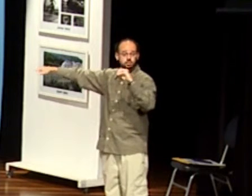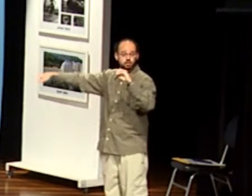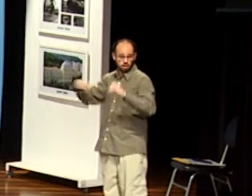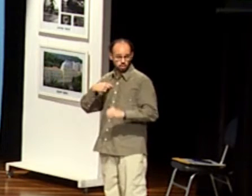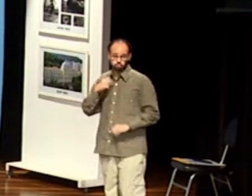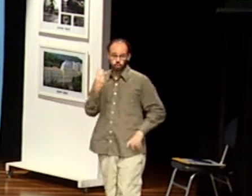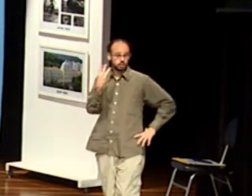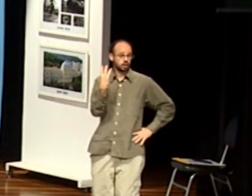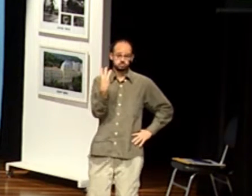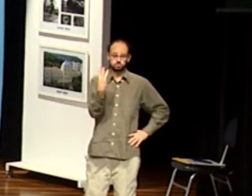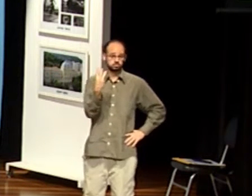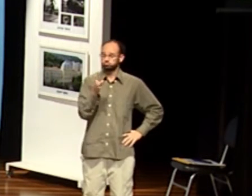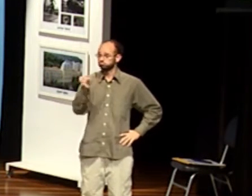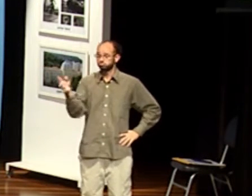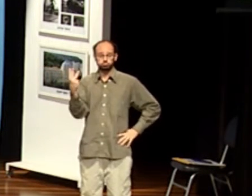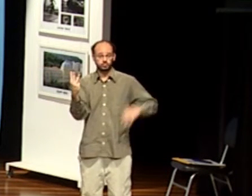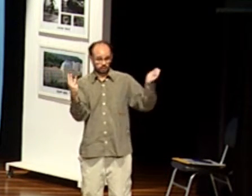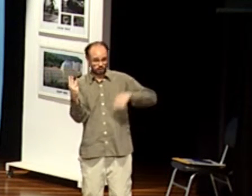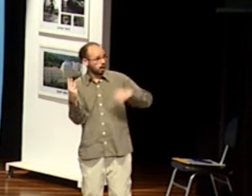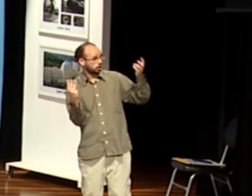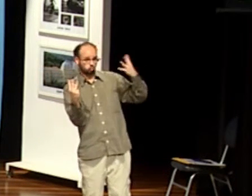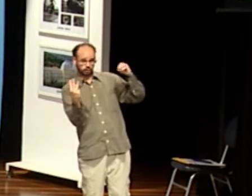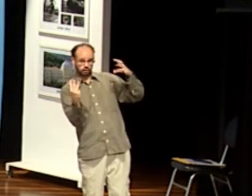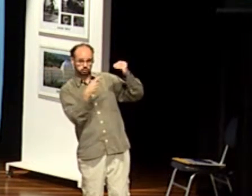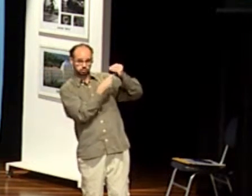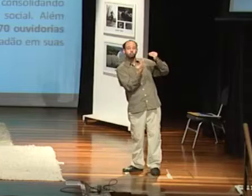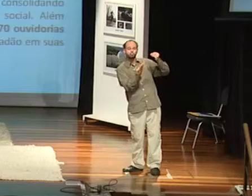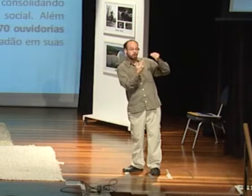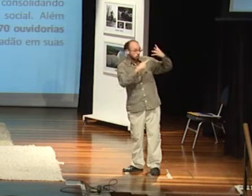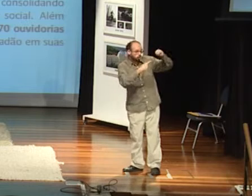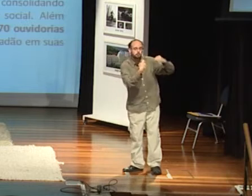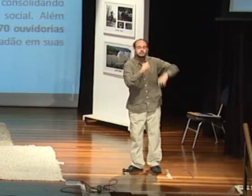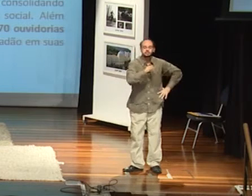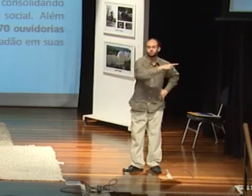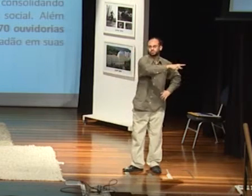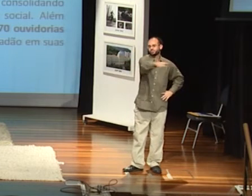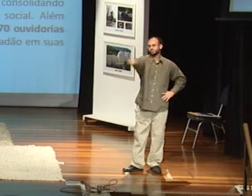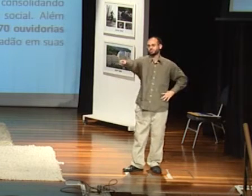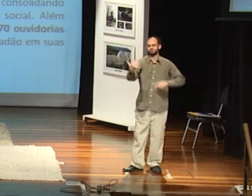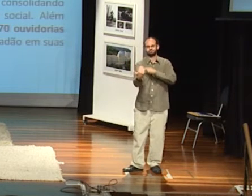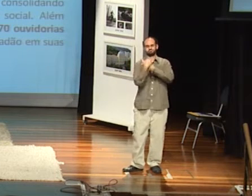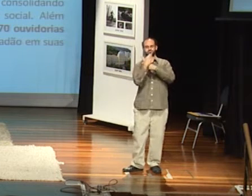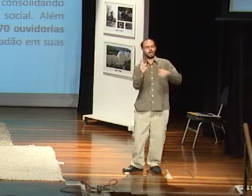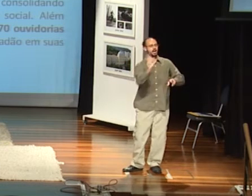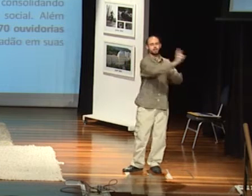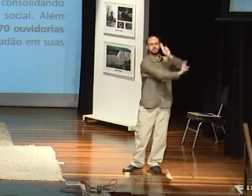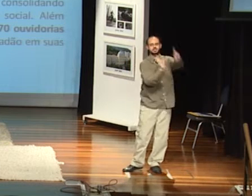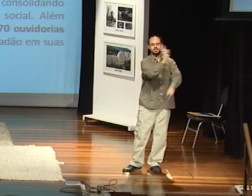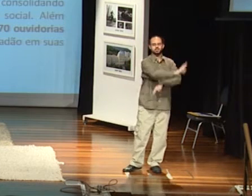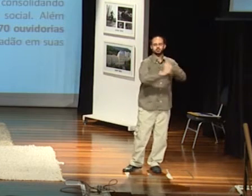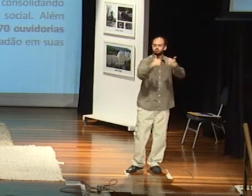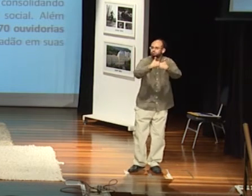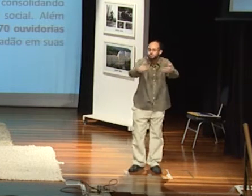os representantes da sociedade civil. E só pude estar representando em 3.